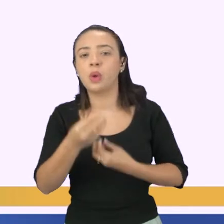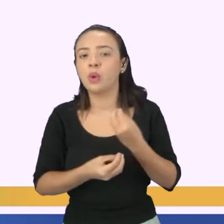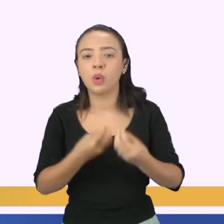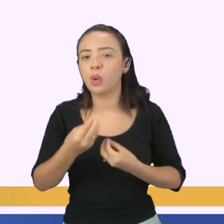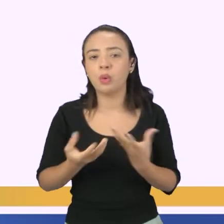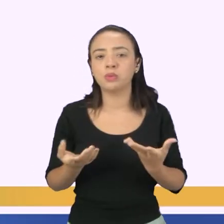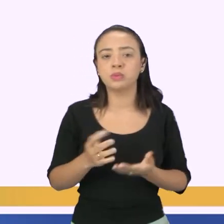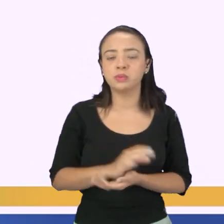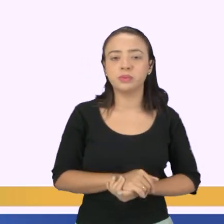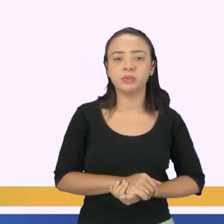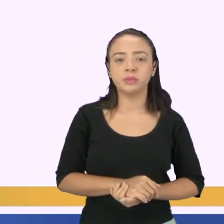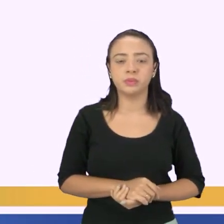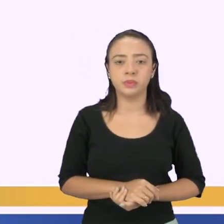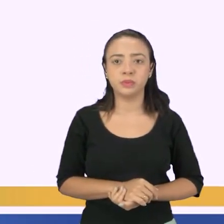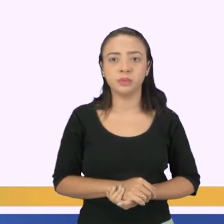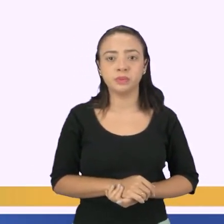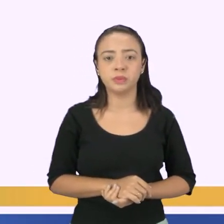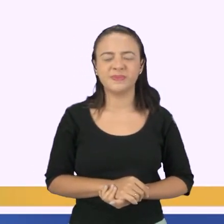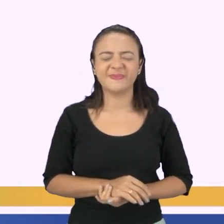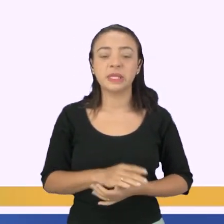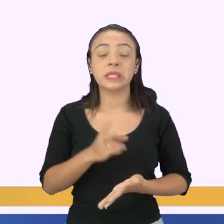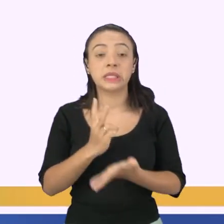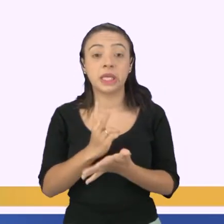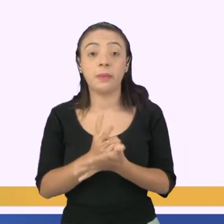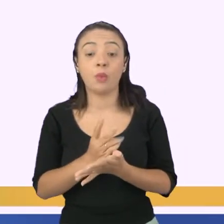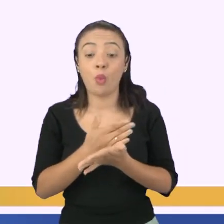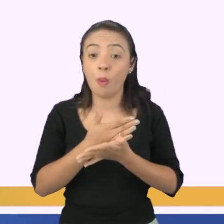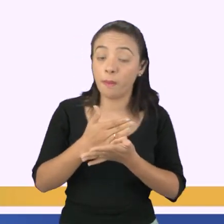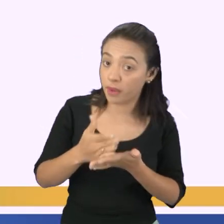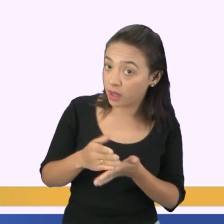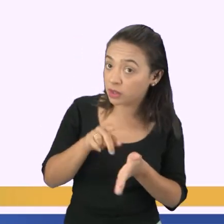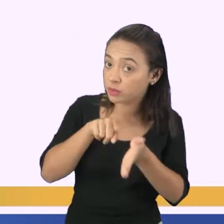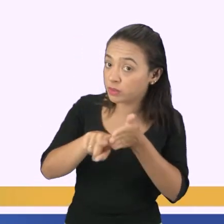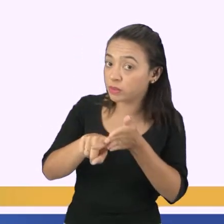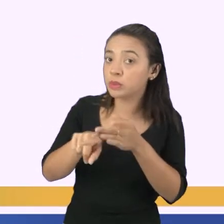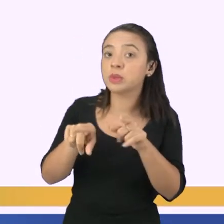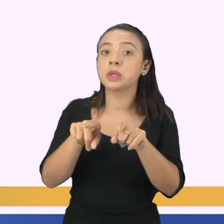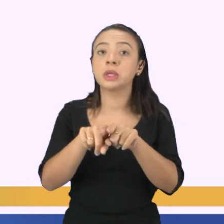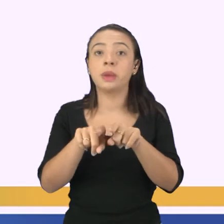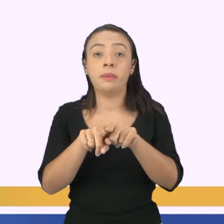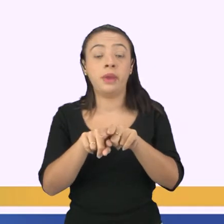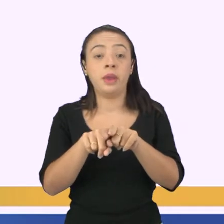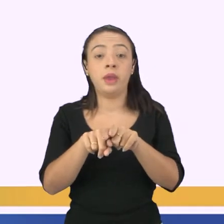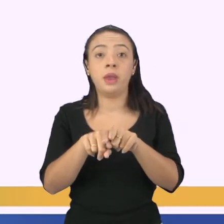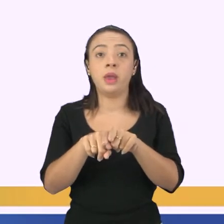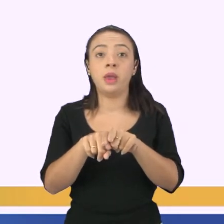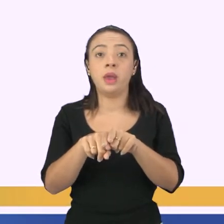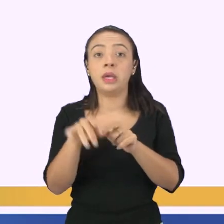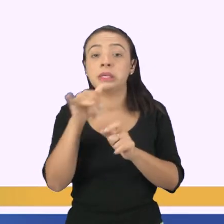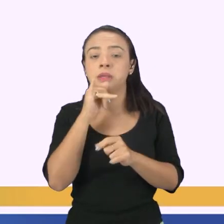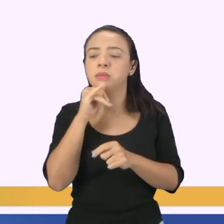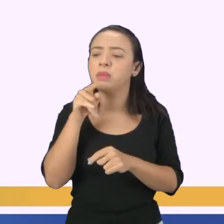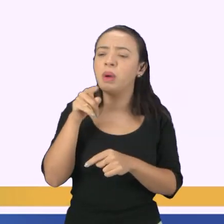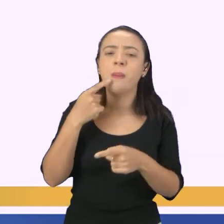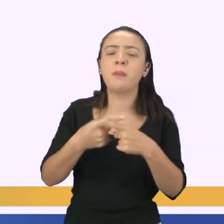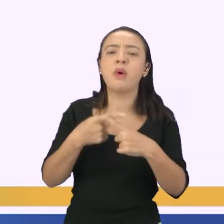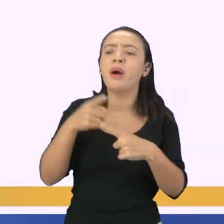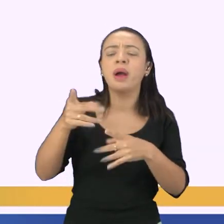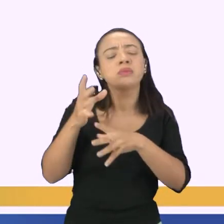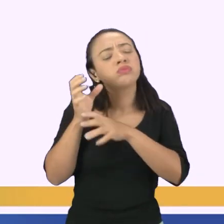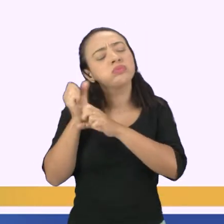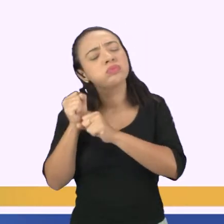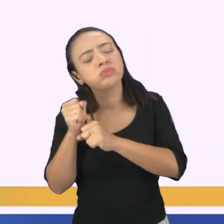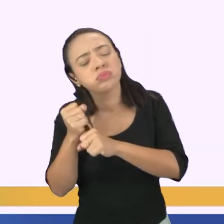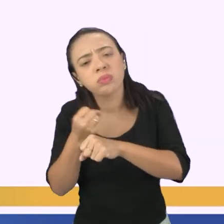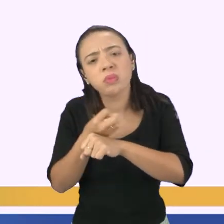separado sem acento? Ele é início de pergunta e pergunta indireta. Por que ele dormiu cedo? Olha só o exemplo